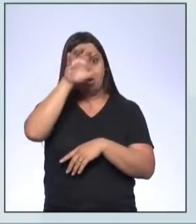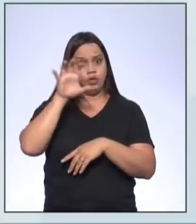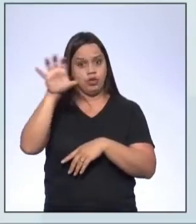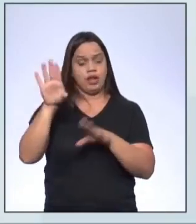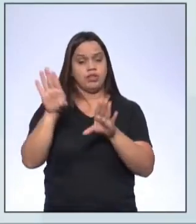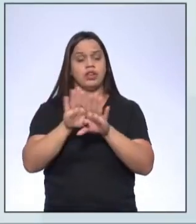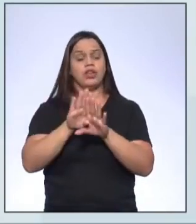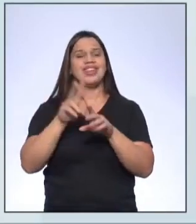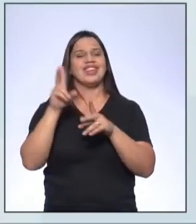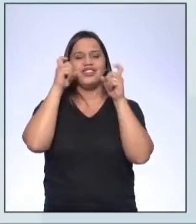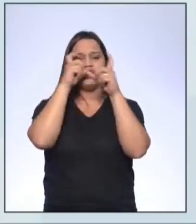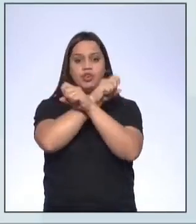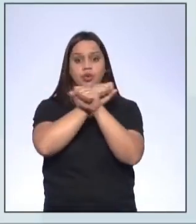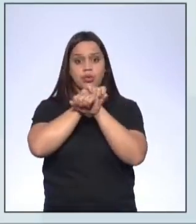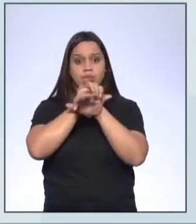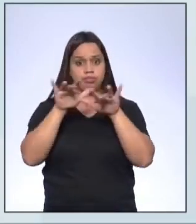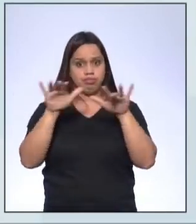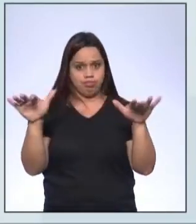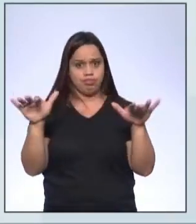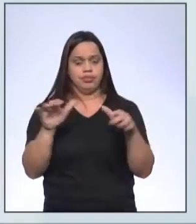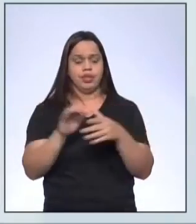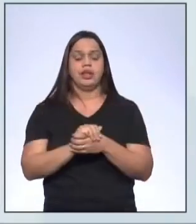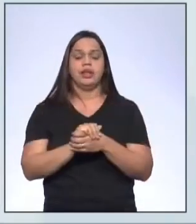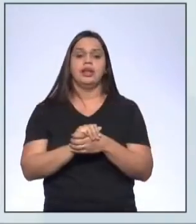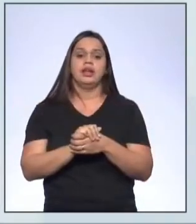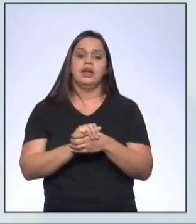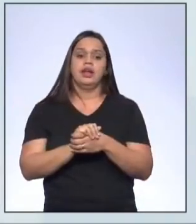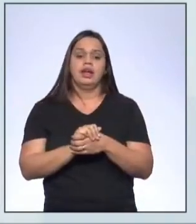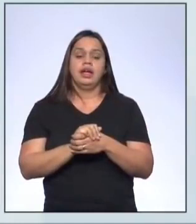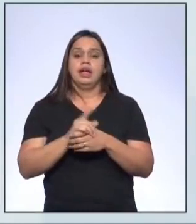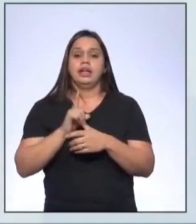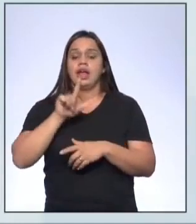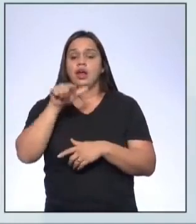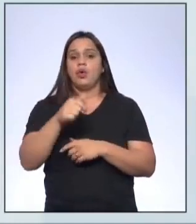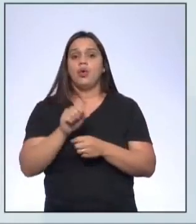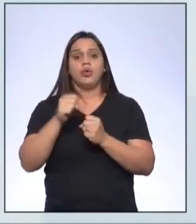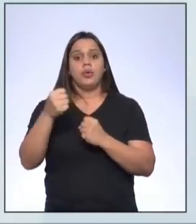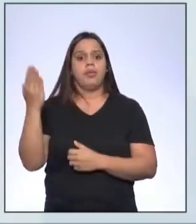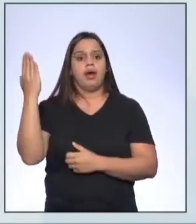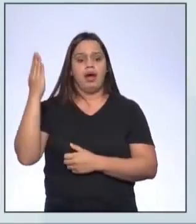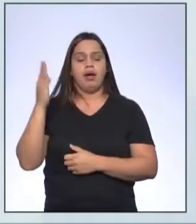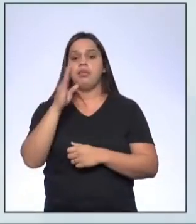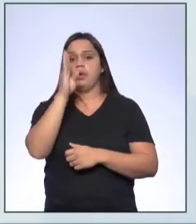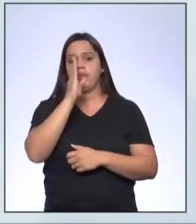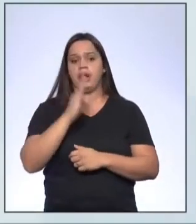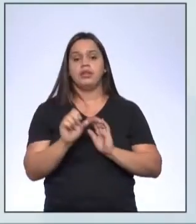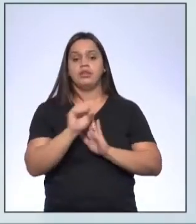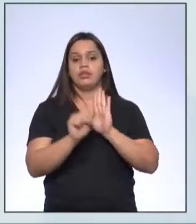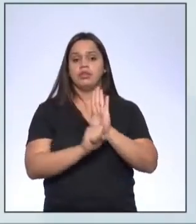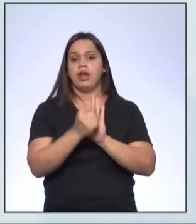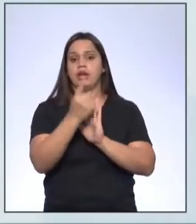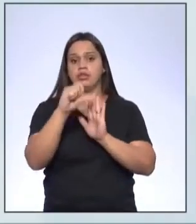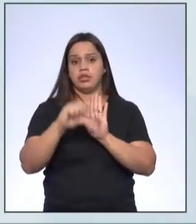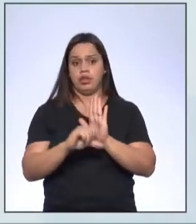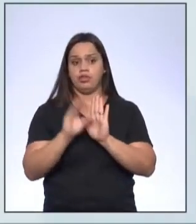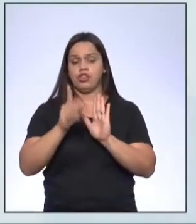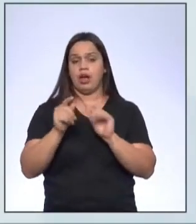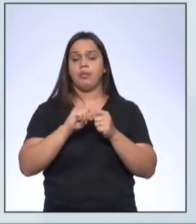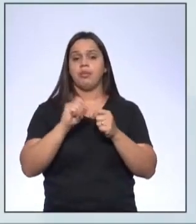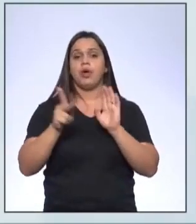aí. Tá? Aí nós temos aí um outro mapa, que ele vai mostrar o Brasil no século XIX, e aí já é uma república,